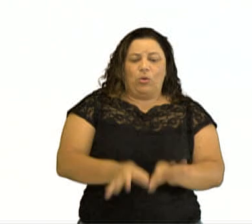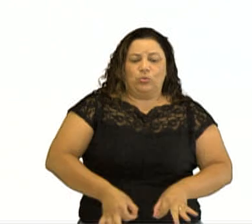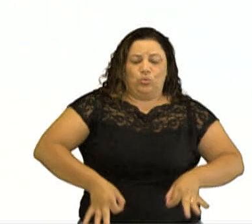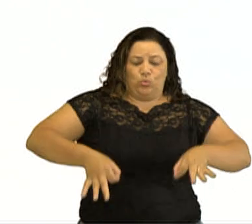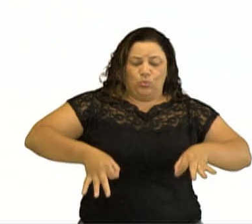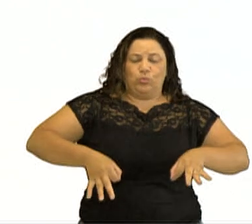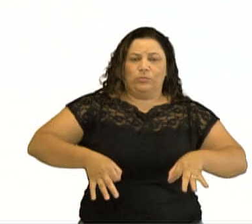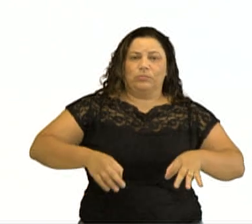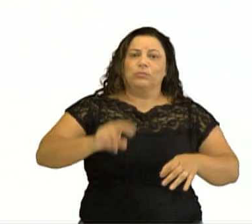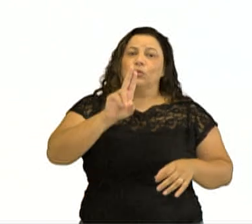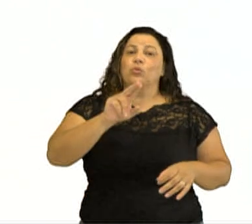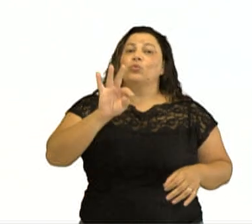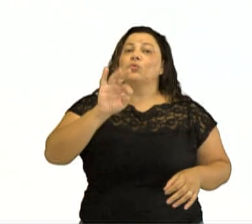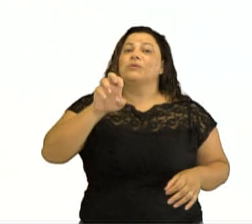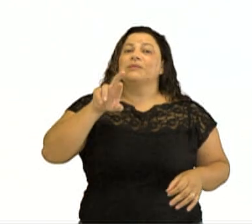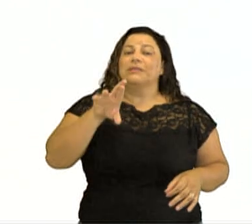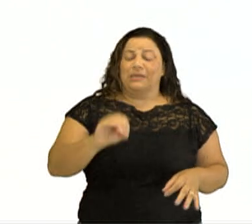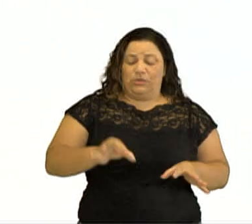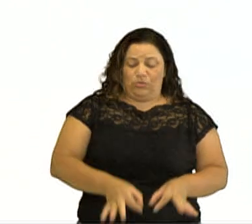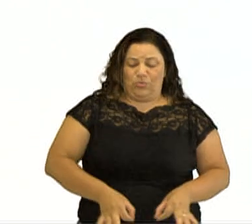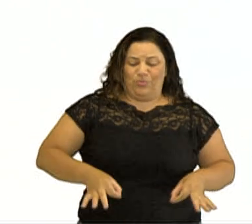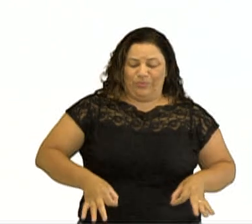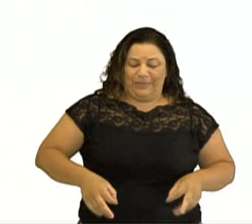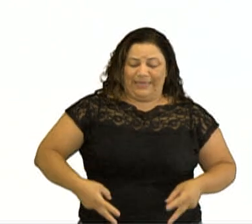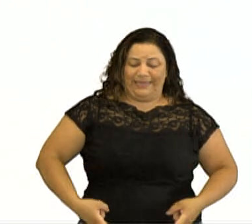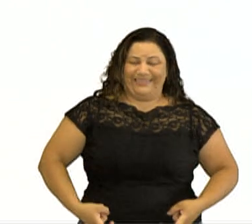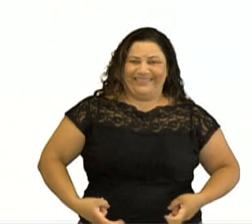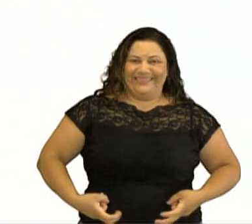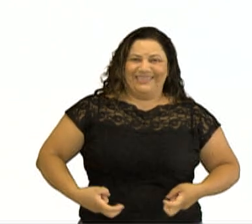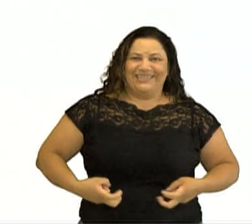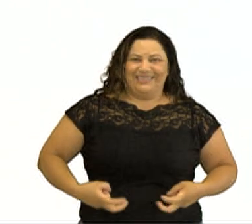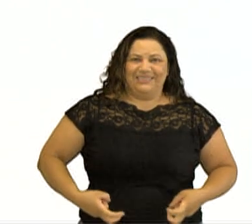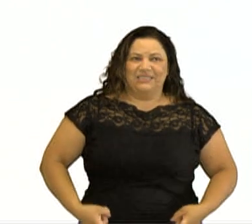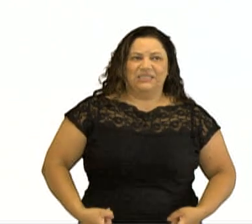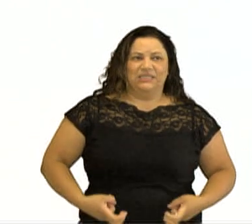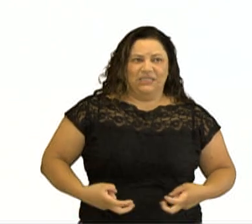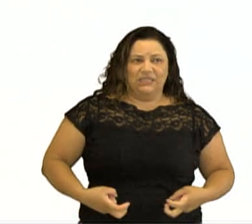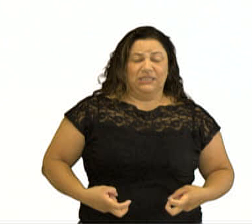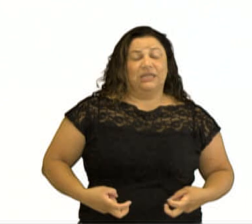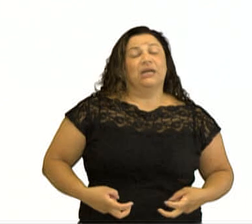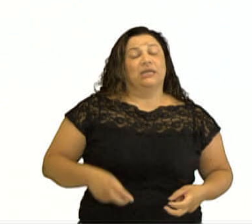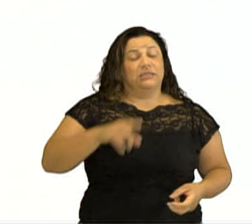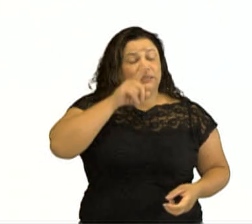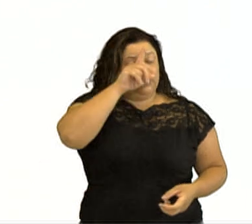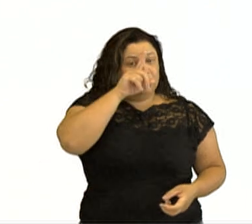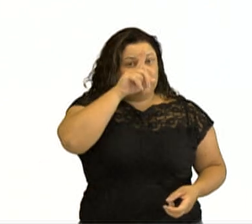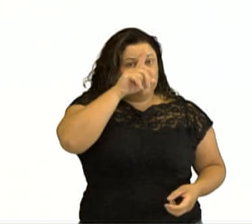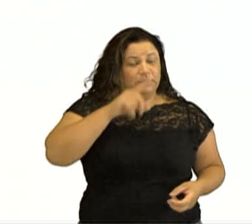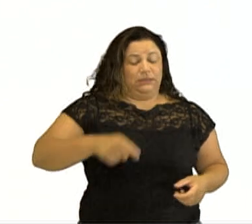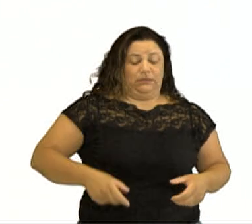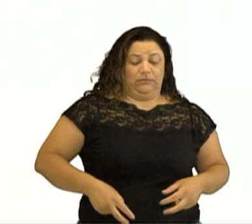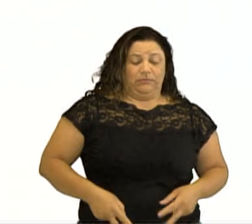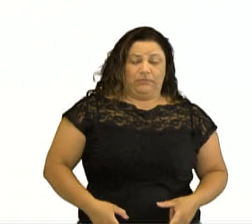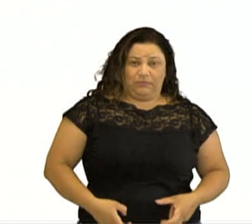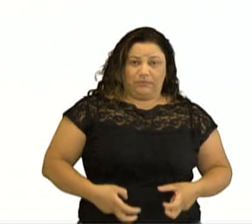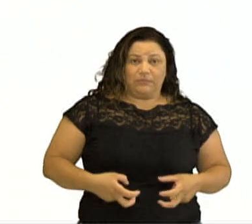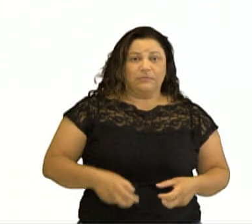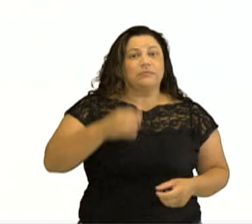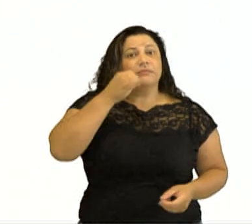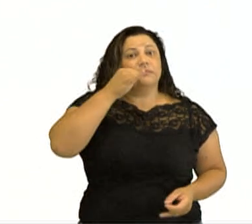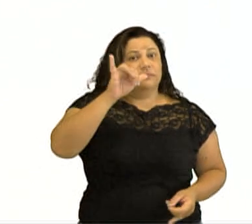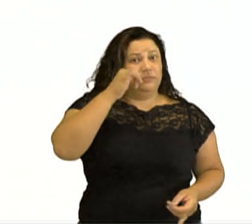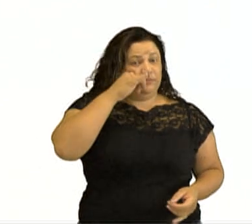das mulheres e desenvolver o câncer de útero. Então é muito importante a gente ter a prevenção,